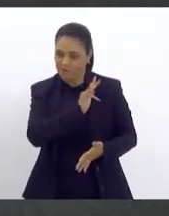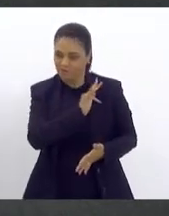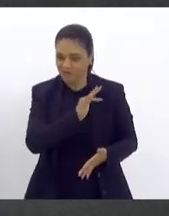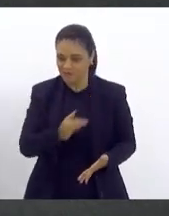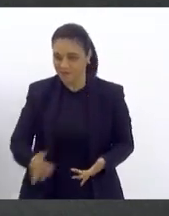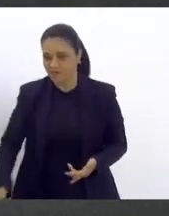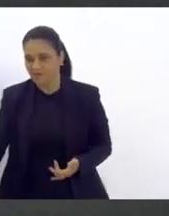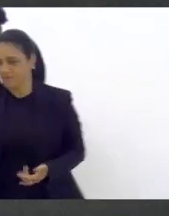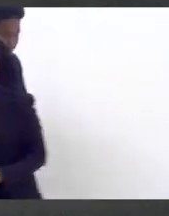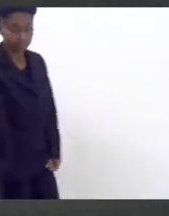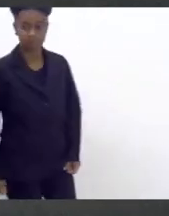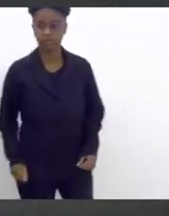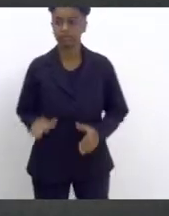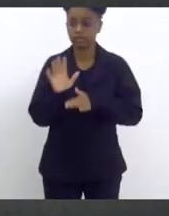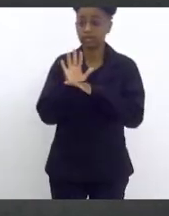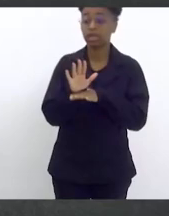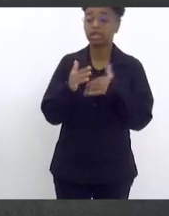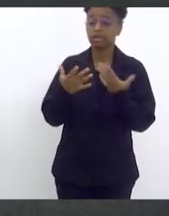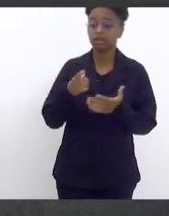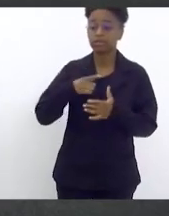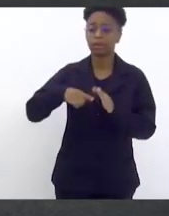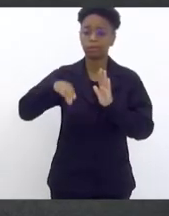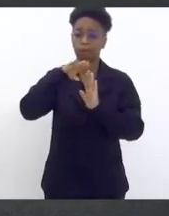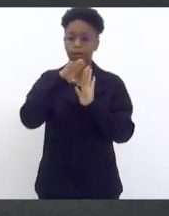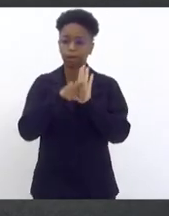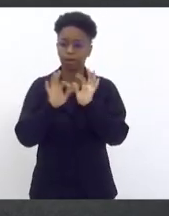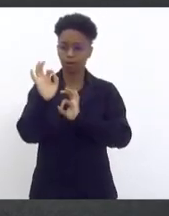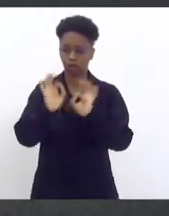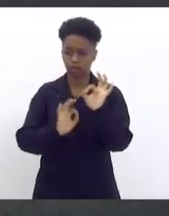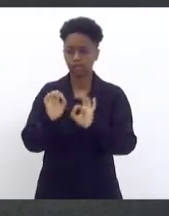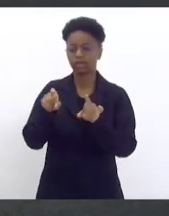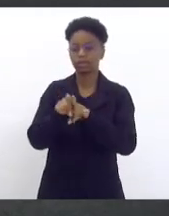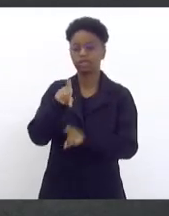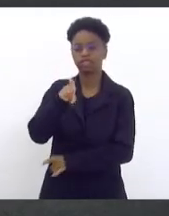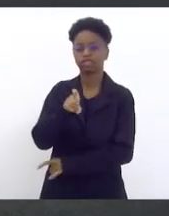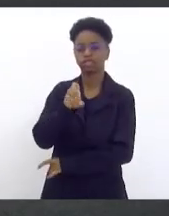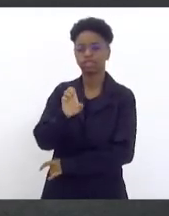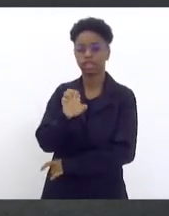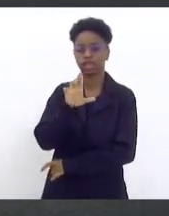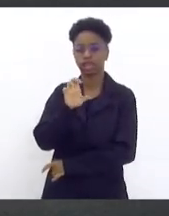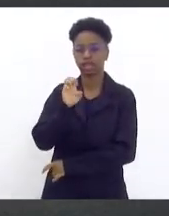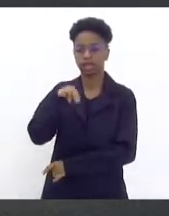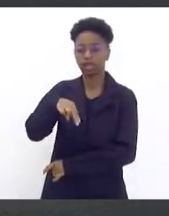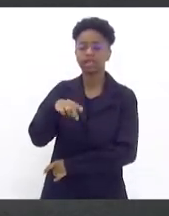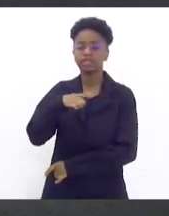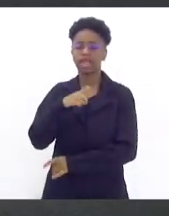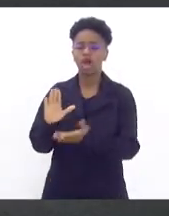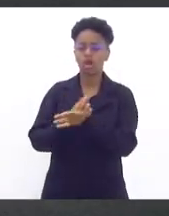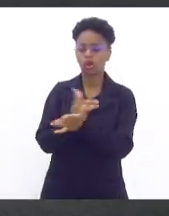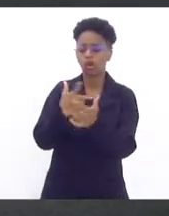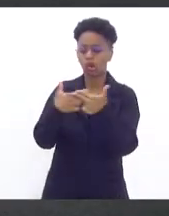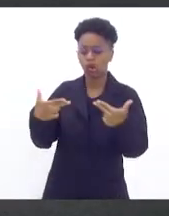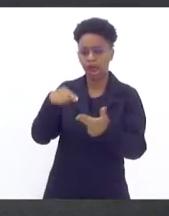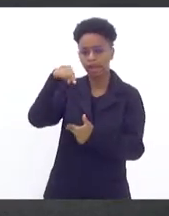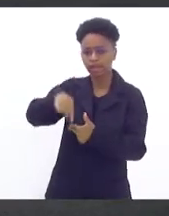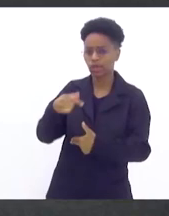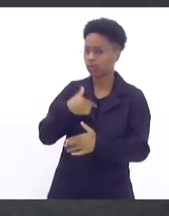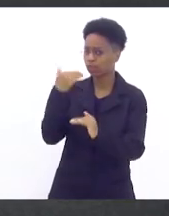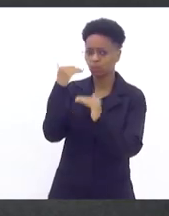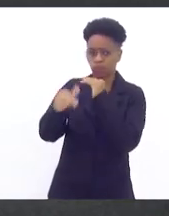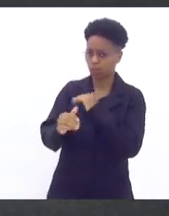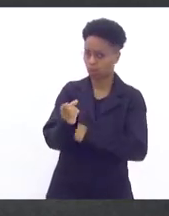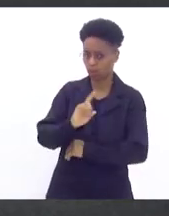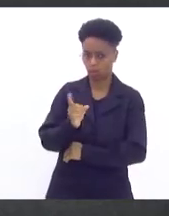eu sou o teu ajudante de ordem minha presidente Xerém tem algumas coisas nesta casa que eu não concordo é